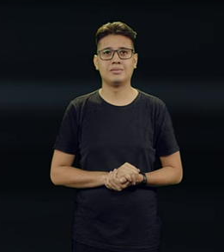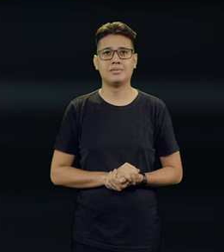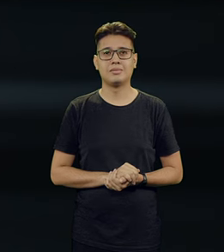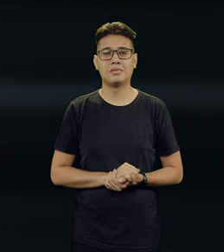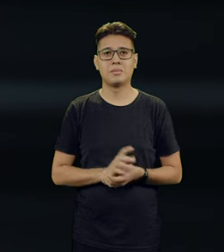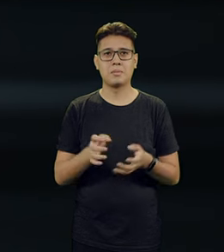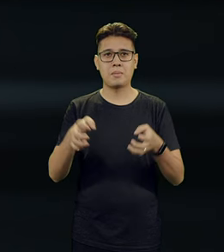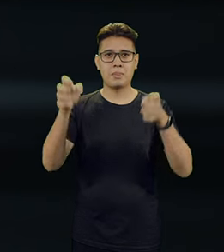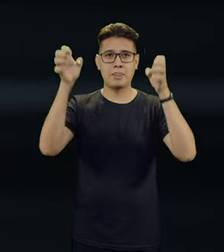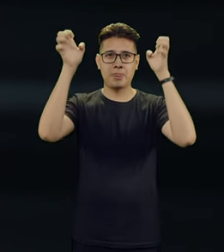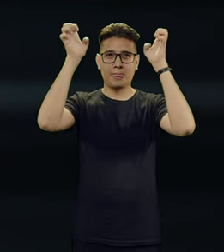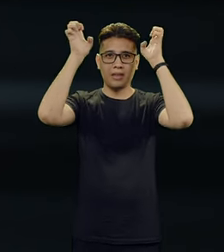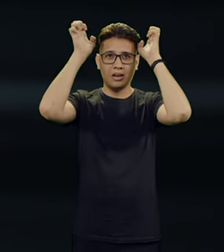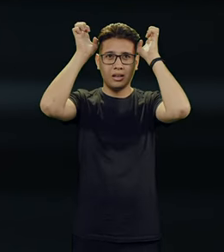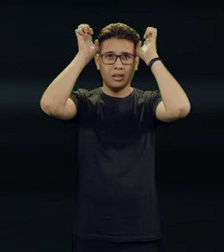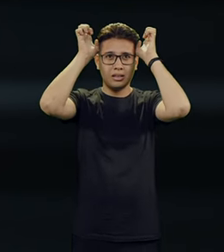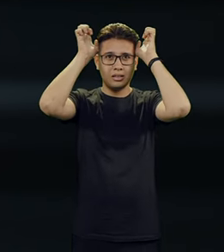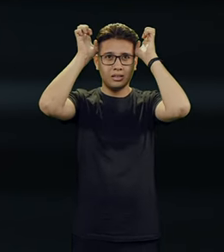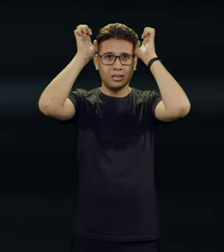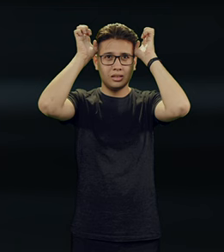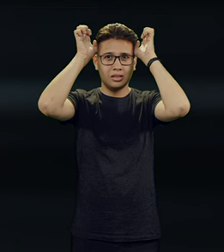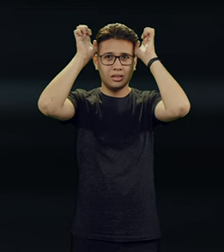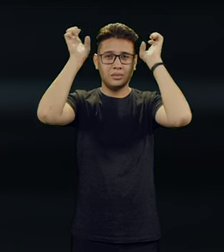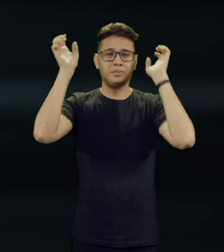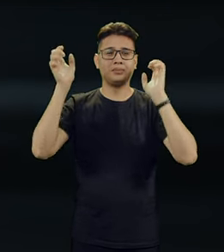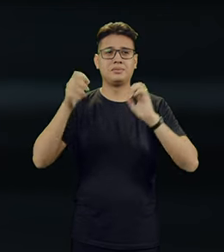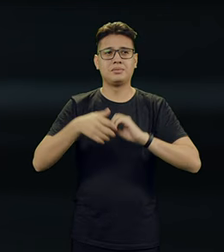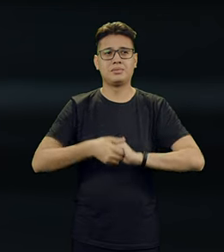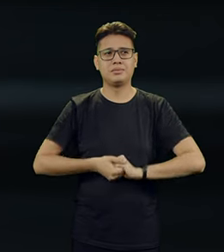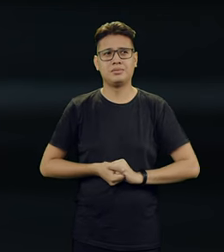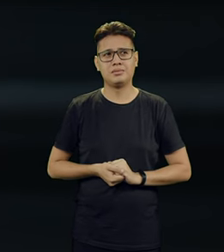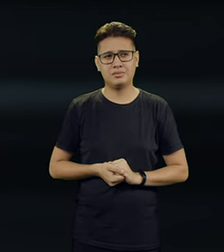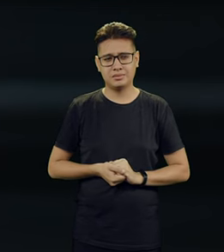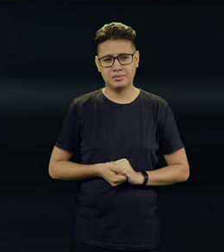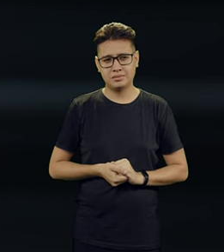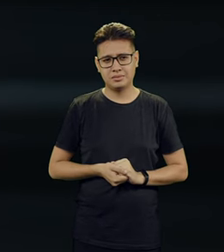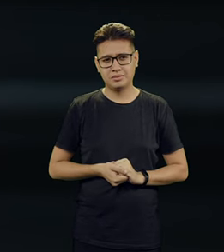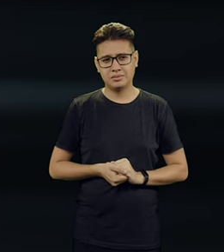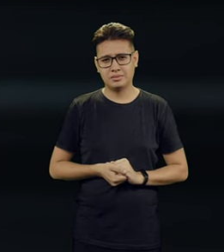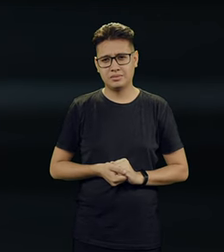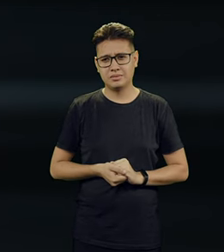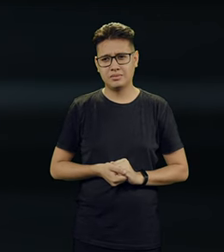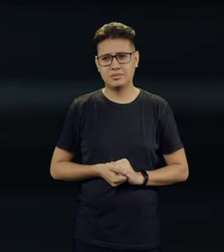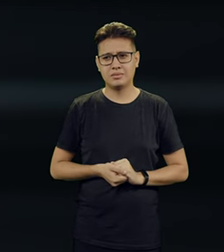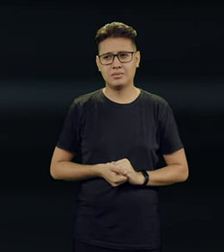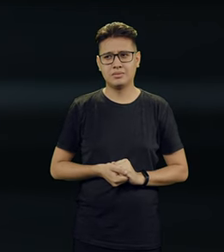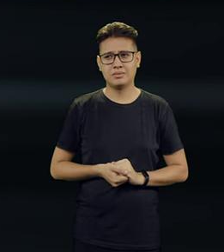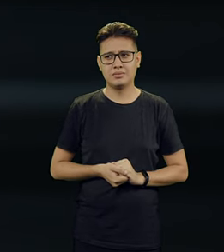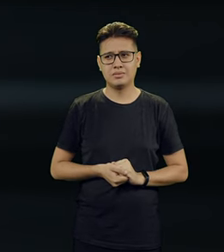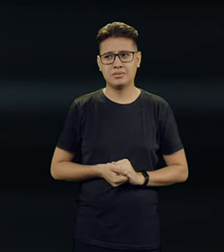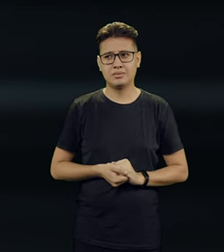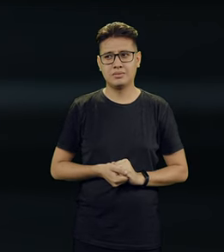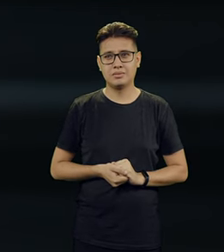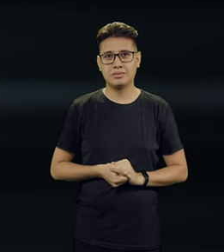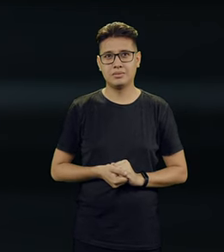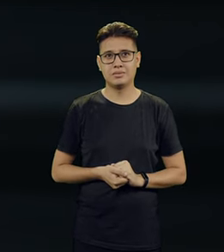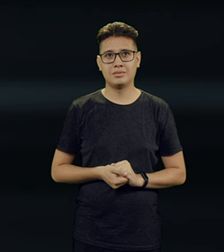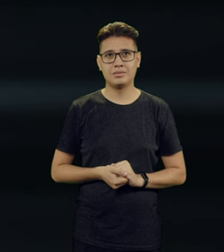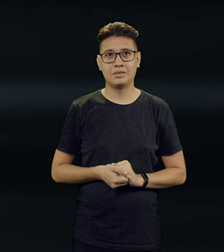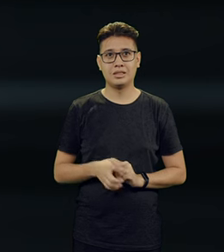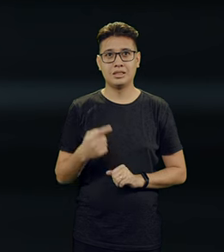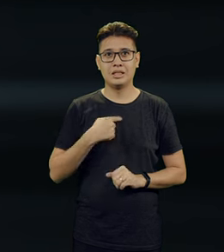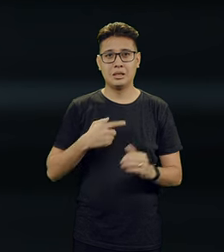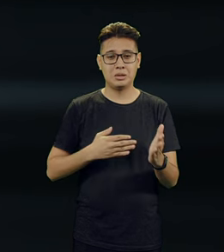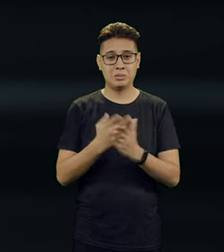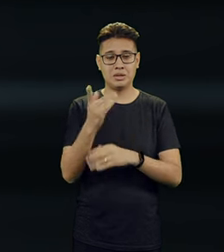Esther, eu estou falando de mulher e homem, né? Você percebeu também que eu passei da hora?